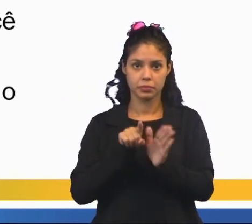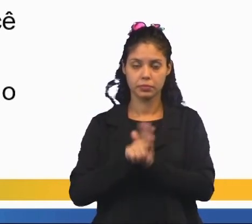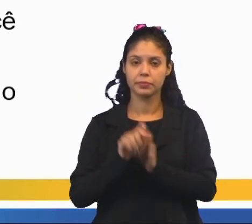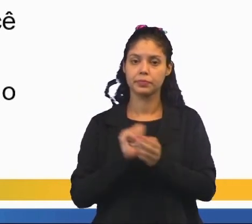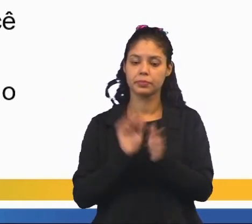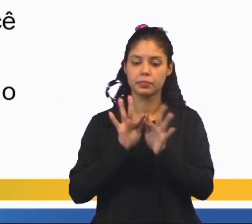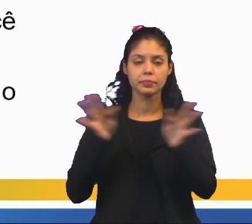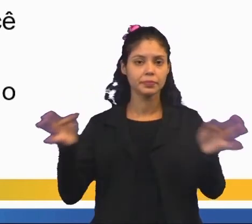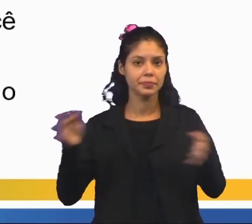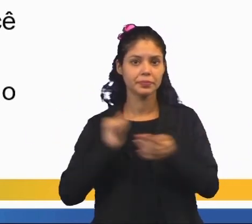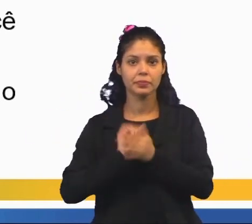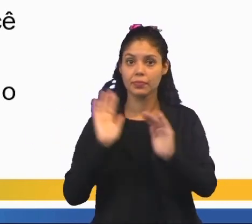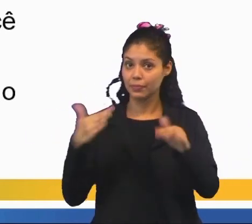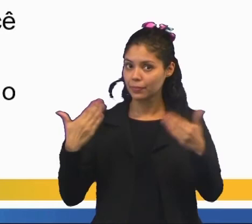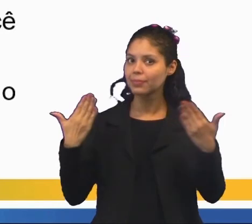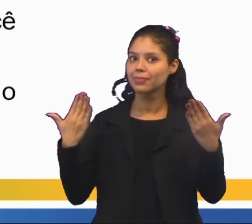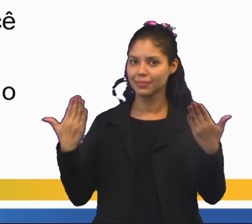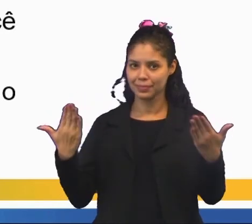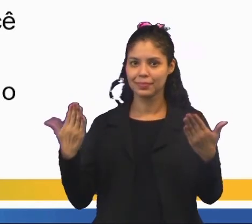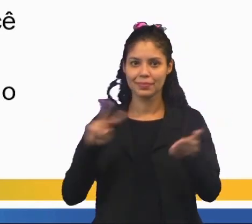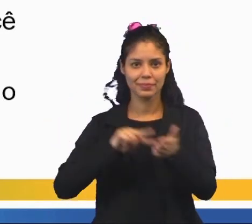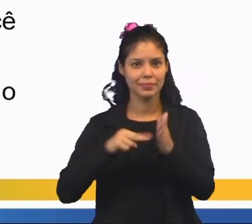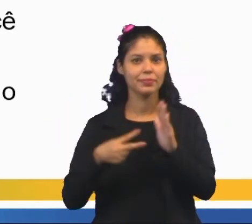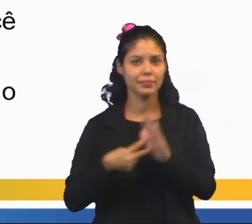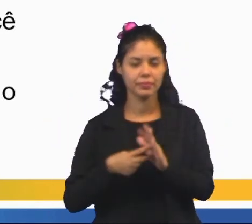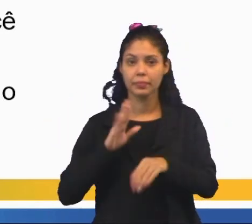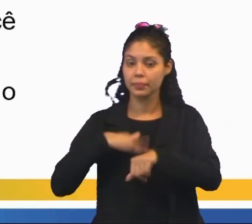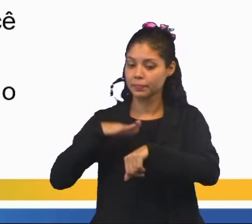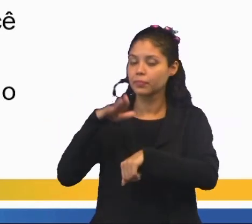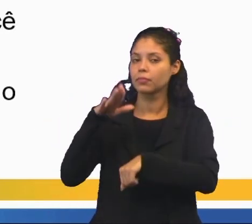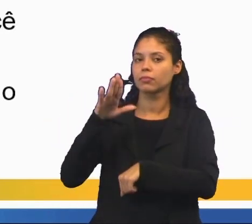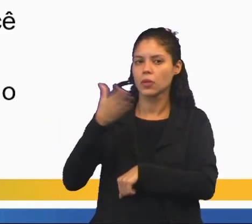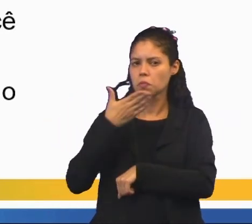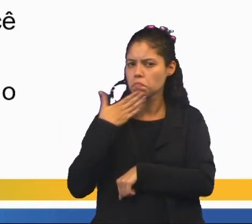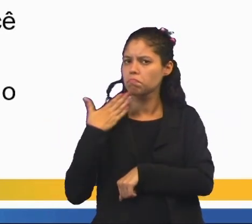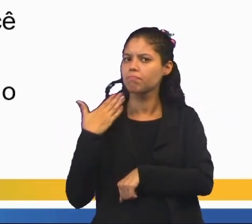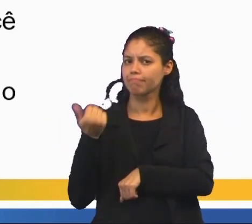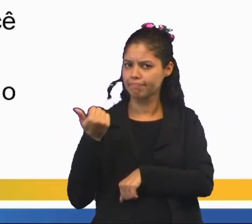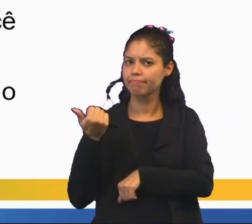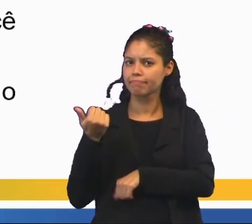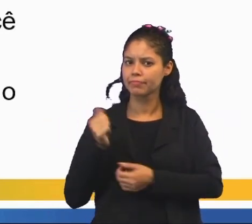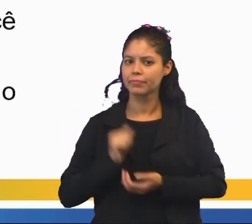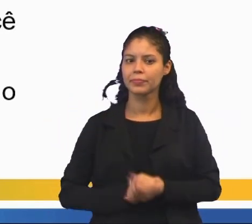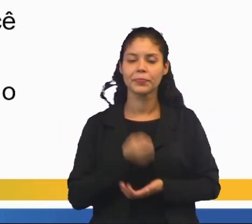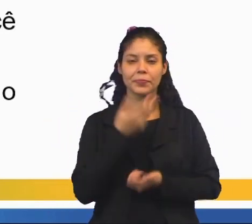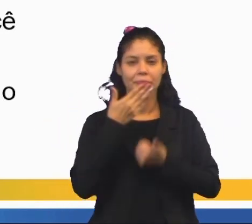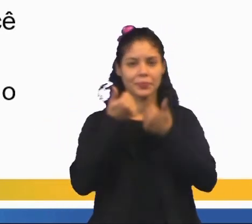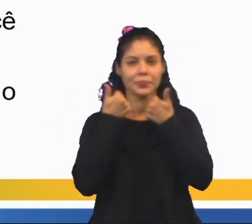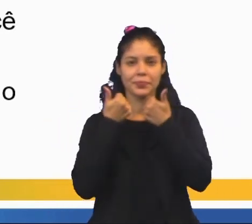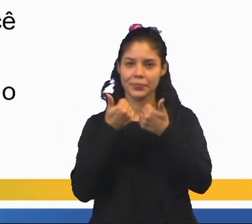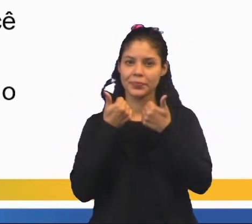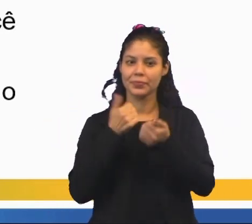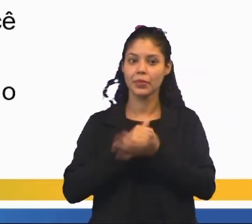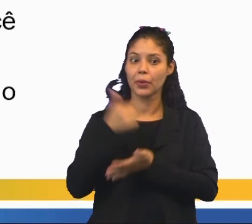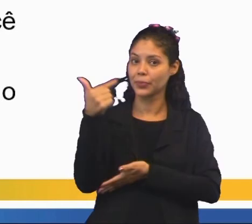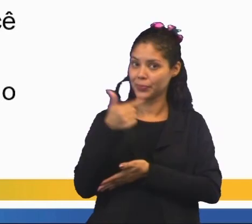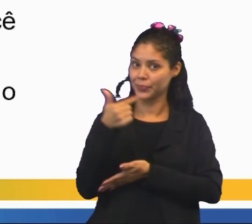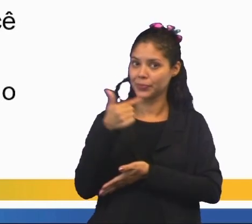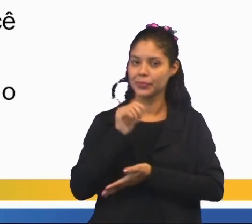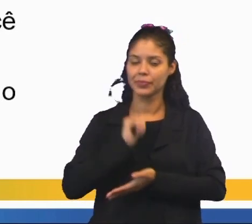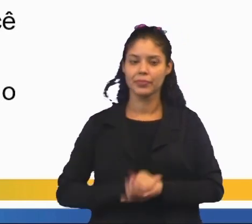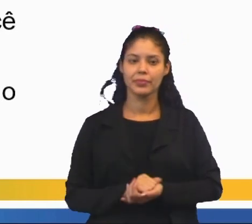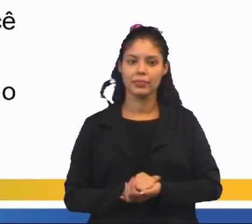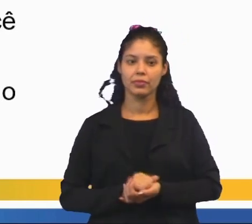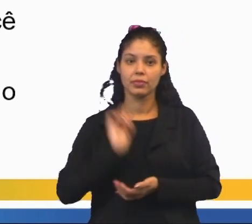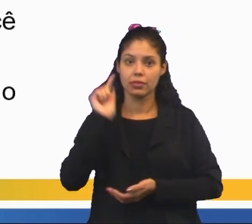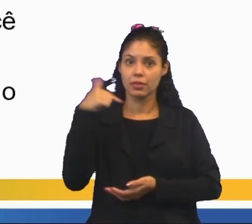primeira frase, qual o significado que mais se adequa aí? Muito bem, é o 2, né?